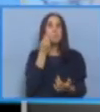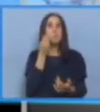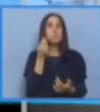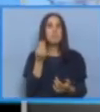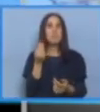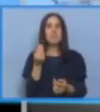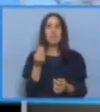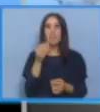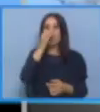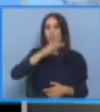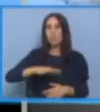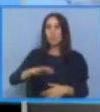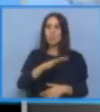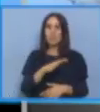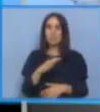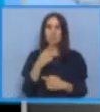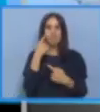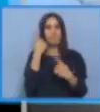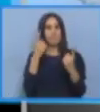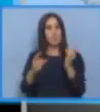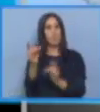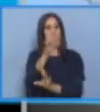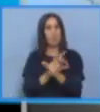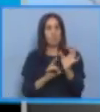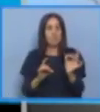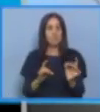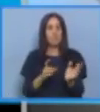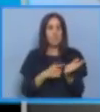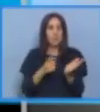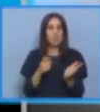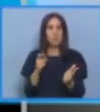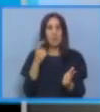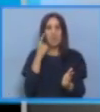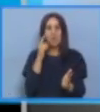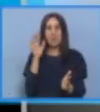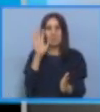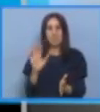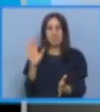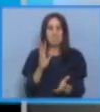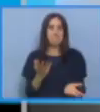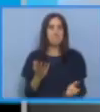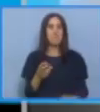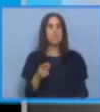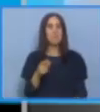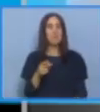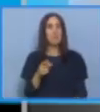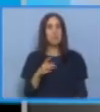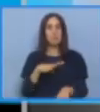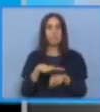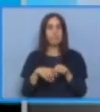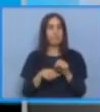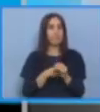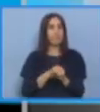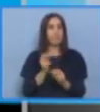se encarregando de dizer à Europa, enfim, aos Estados Unidos, à Ásia, estas tragédias,